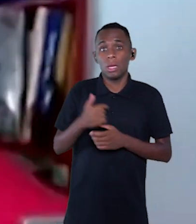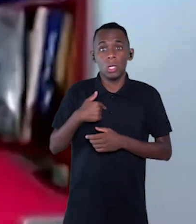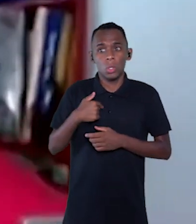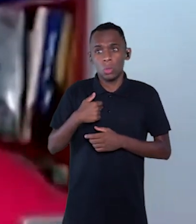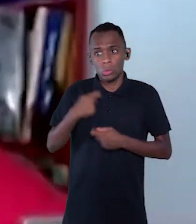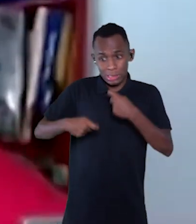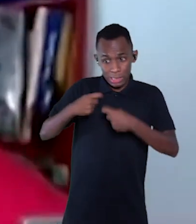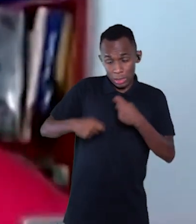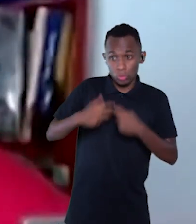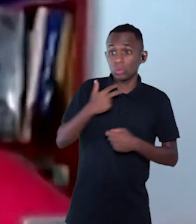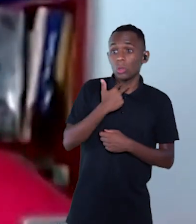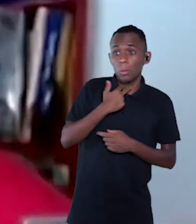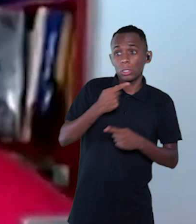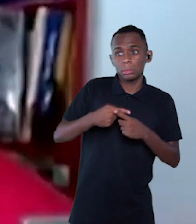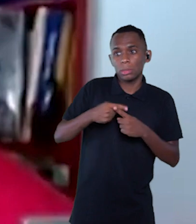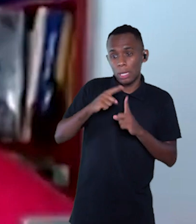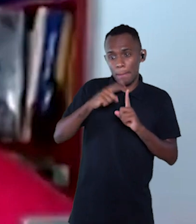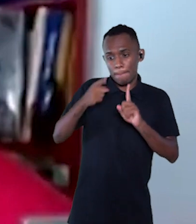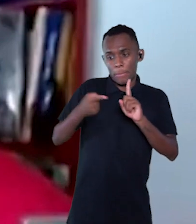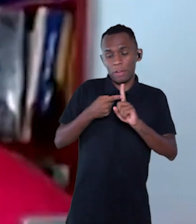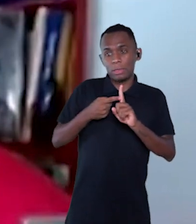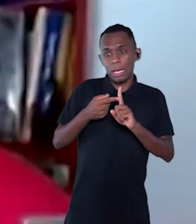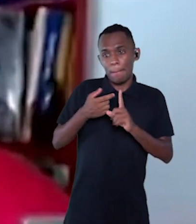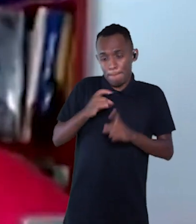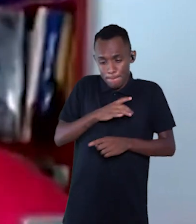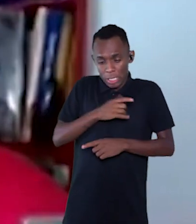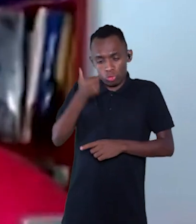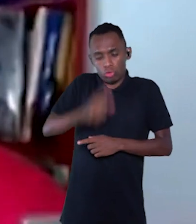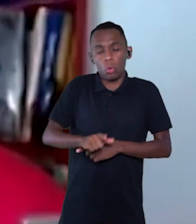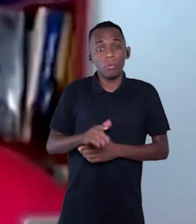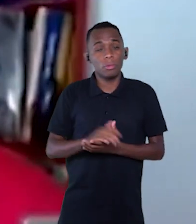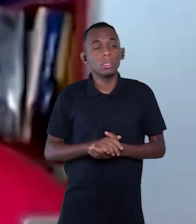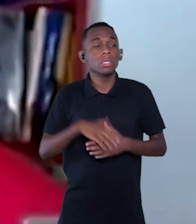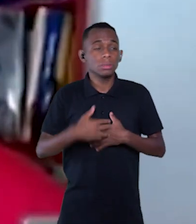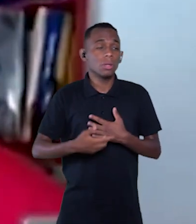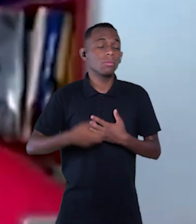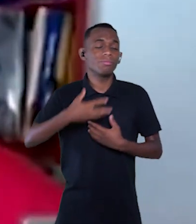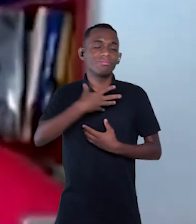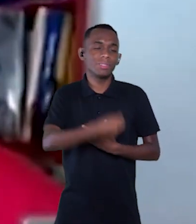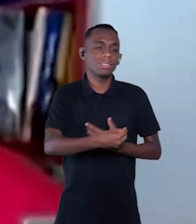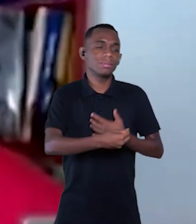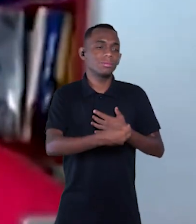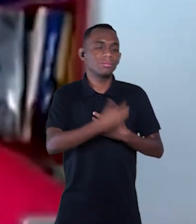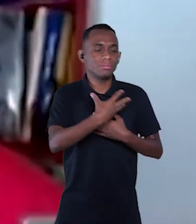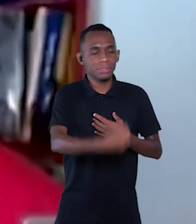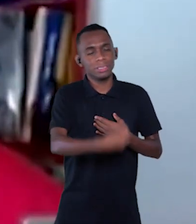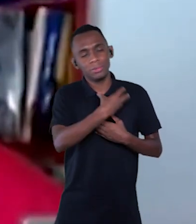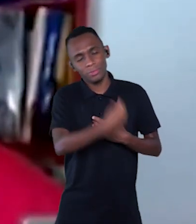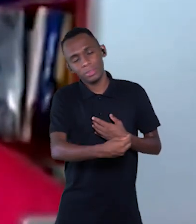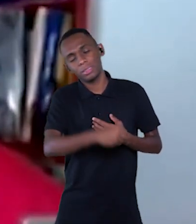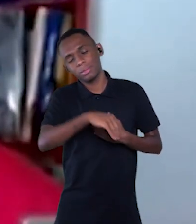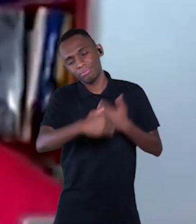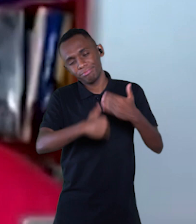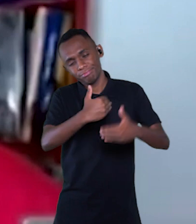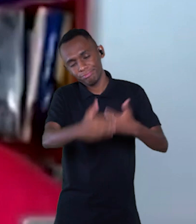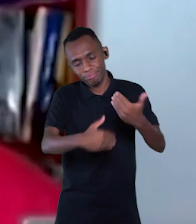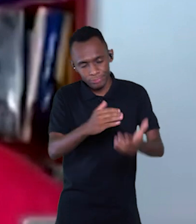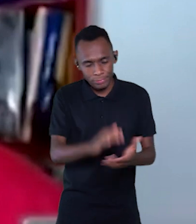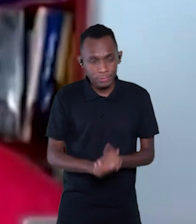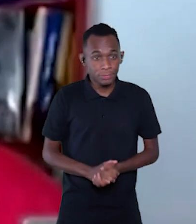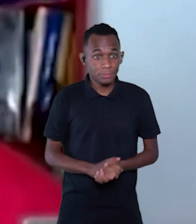estou desprotegida e eu tenho medo de engravidar novamente. E assim ela foi somando filhos e mais filhos. E aí você pensa assim,